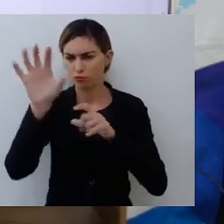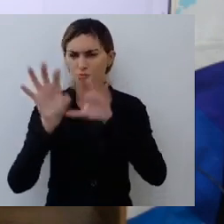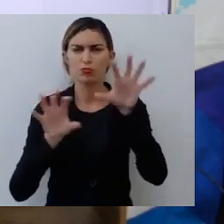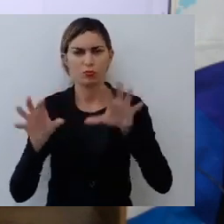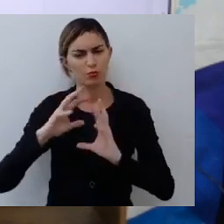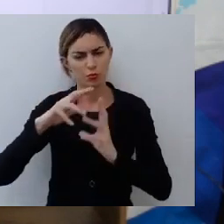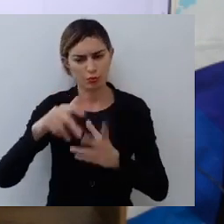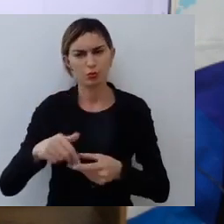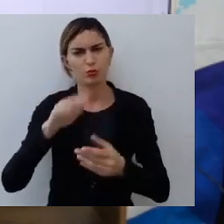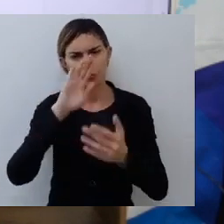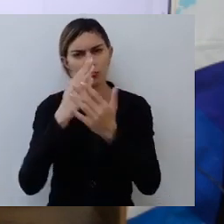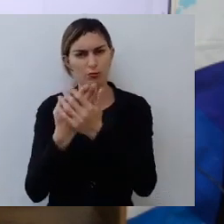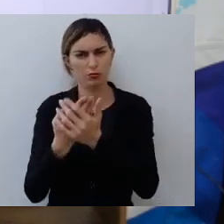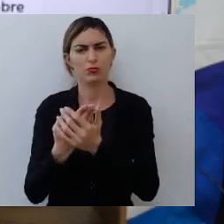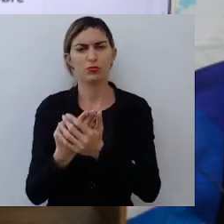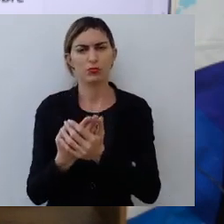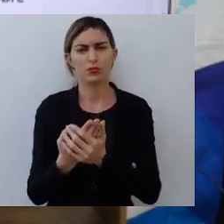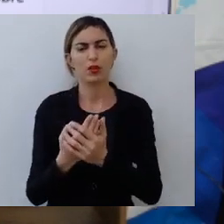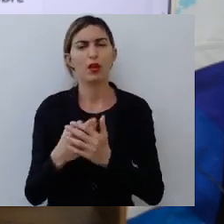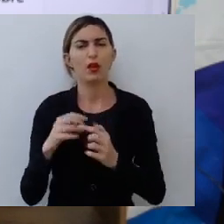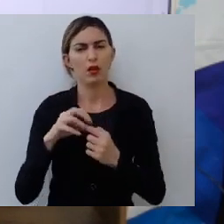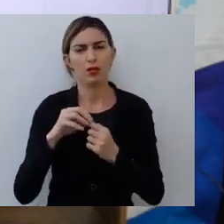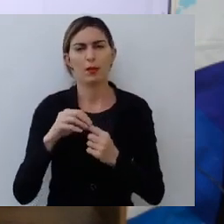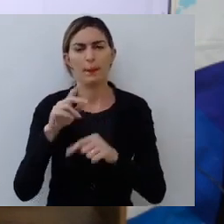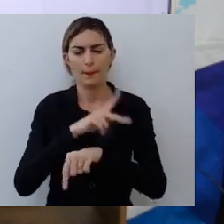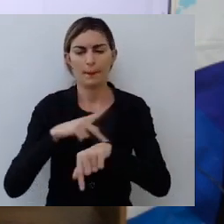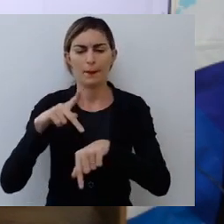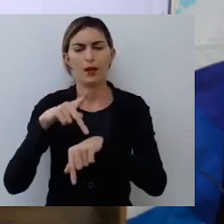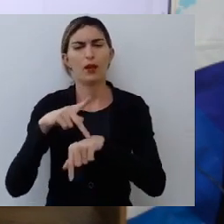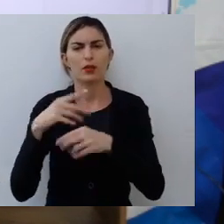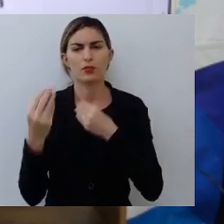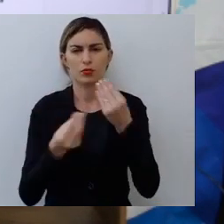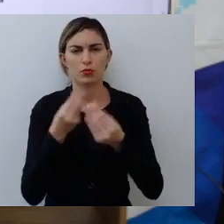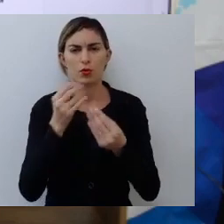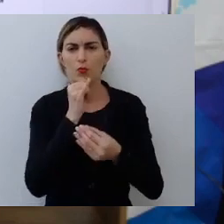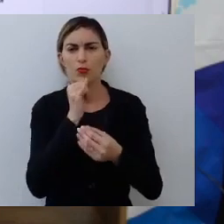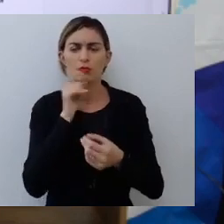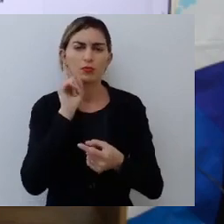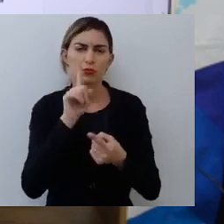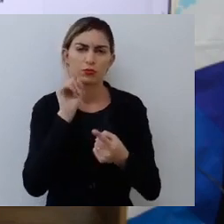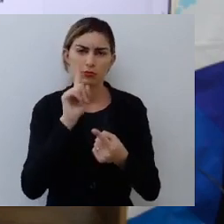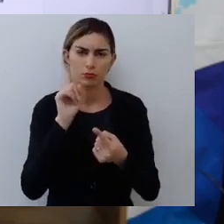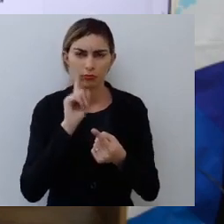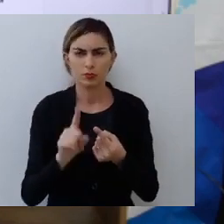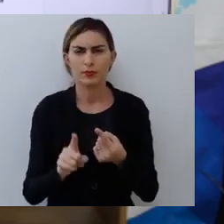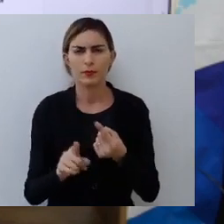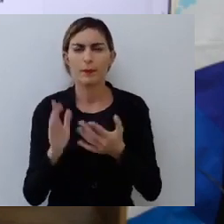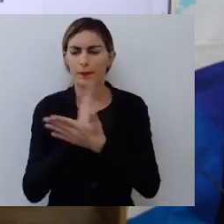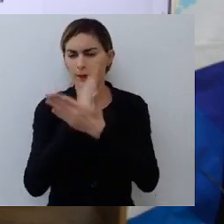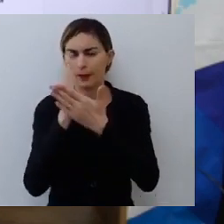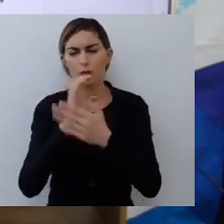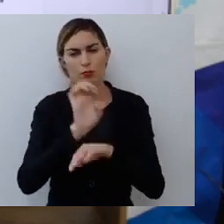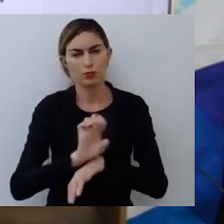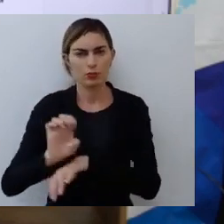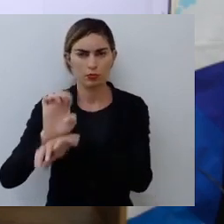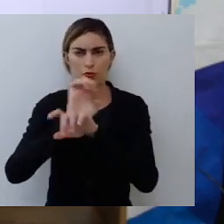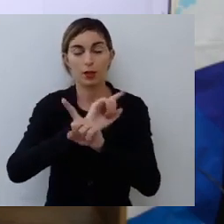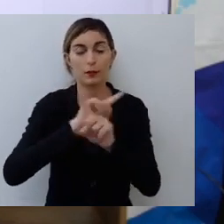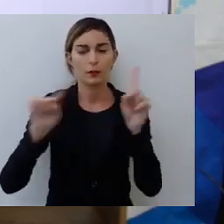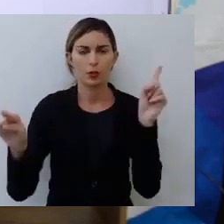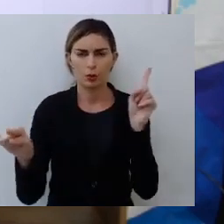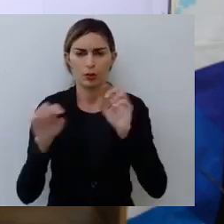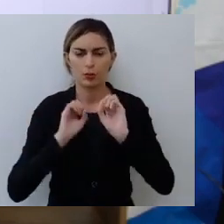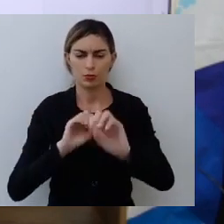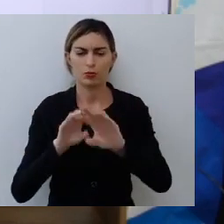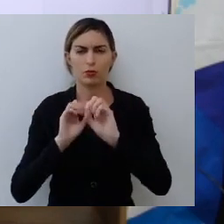mundo. Inclusive, em países como, por exemplo, os Estados Unidos, alguns estados proíbem